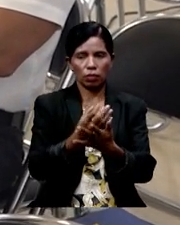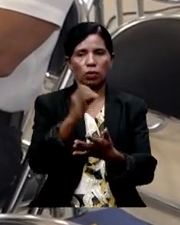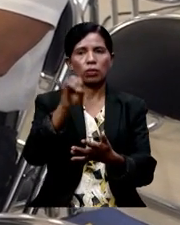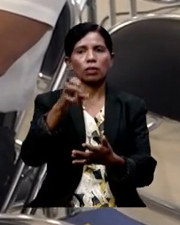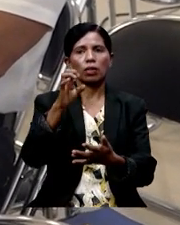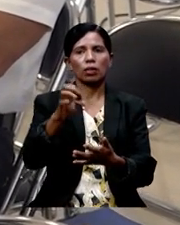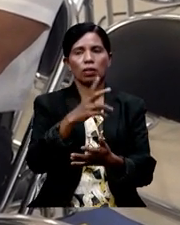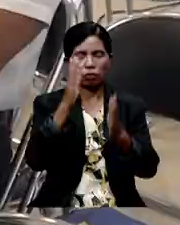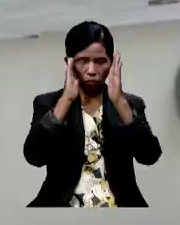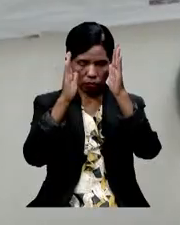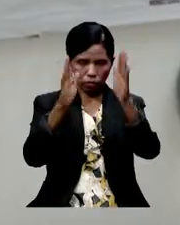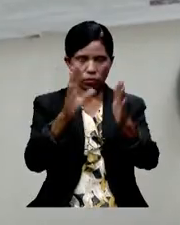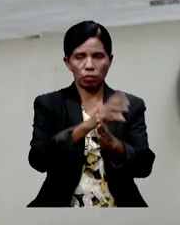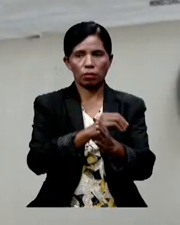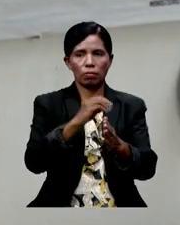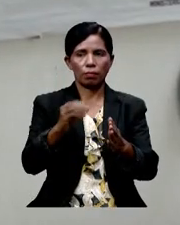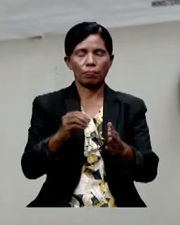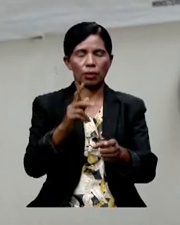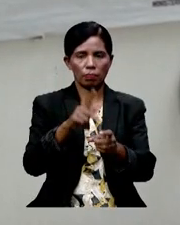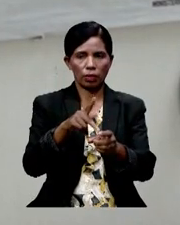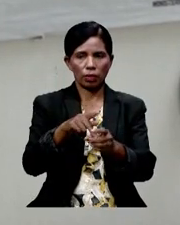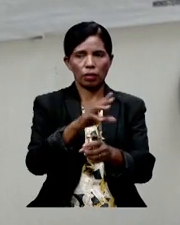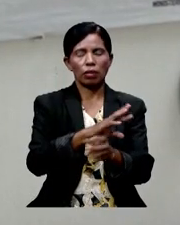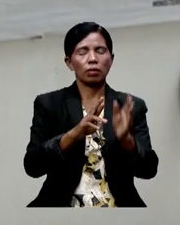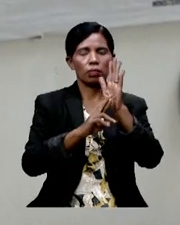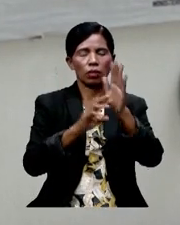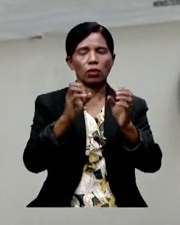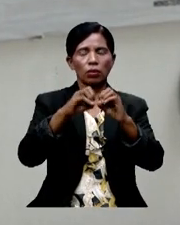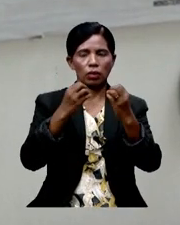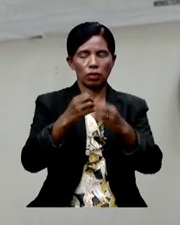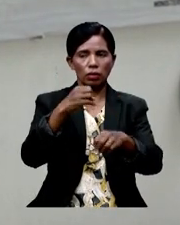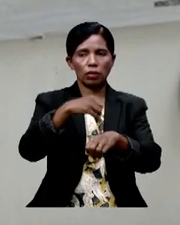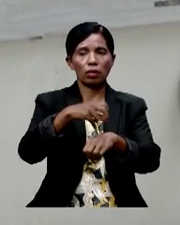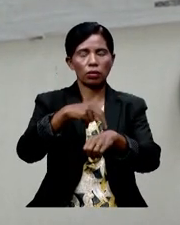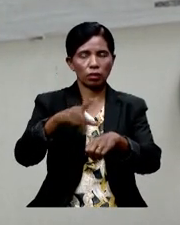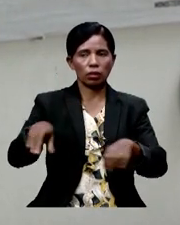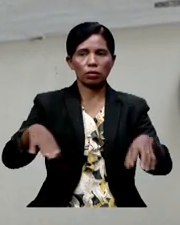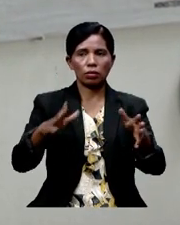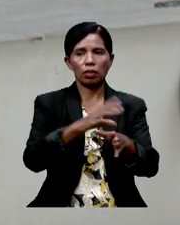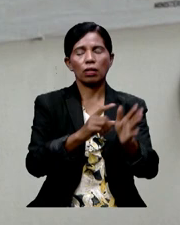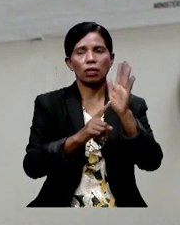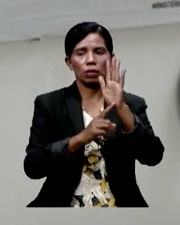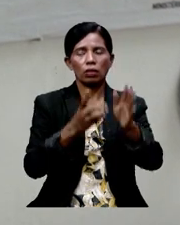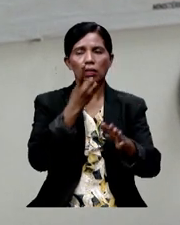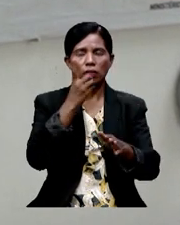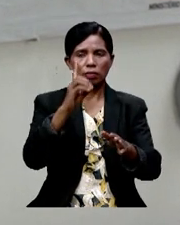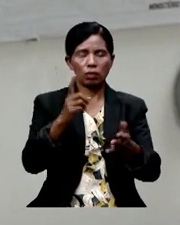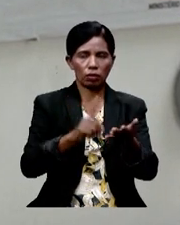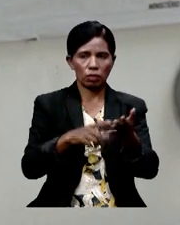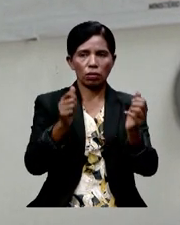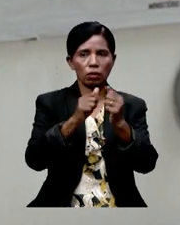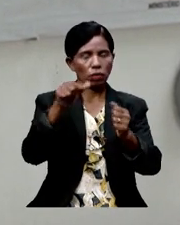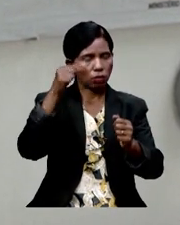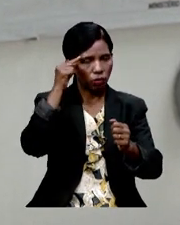depende do setor petrolífero. Representante da Organização Internacional do Trabalho, Rita Fernandes, a sua declaração vai ir à discussão com o governo com